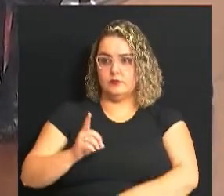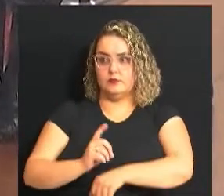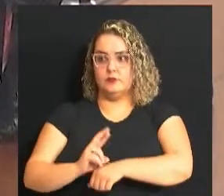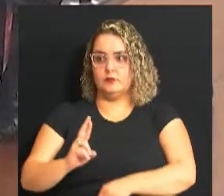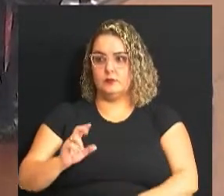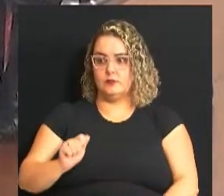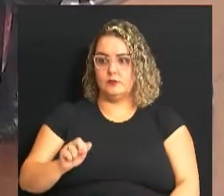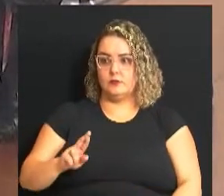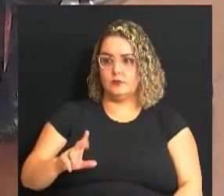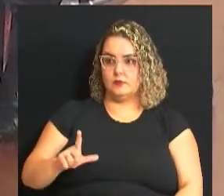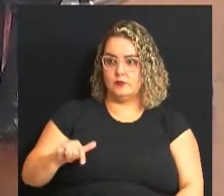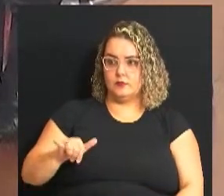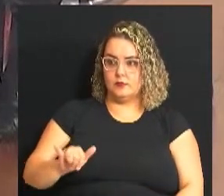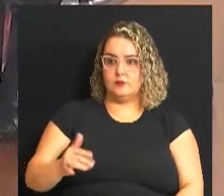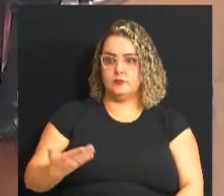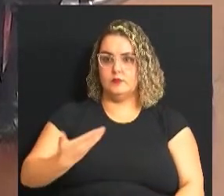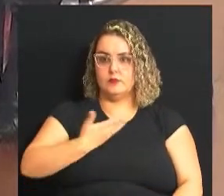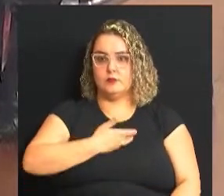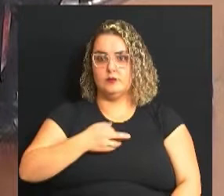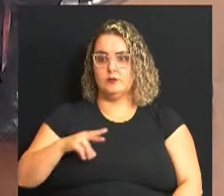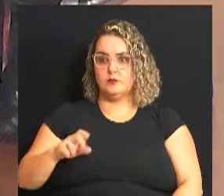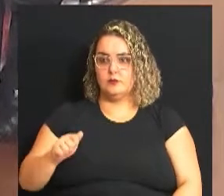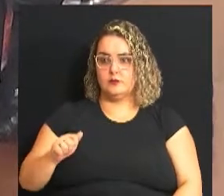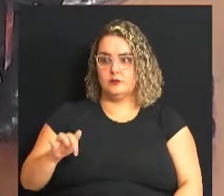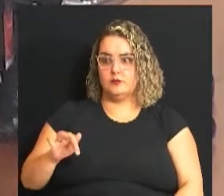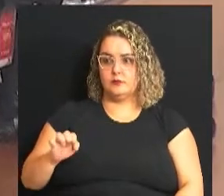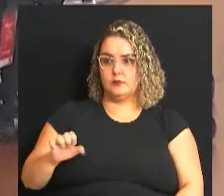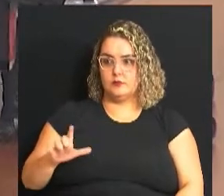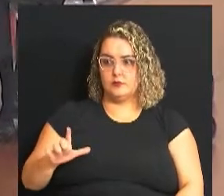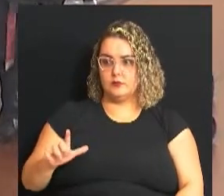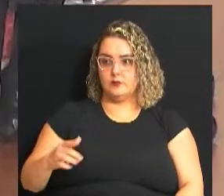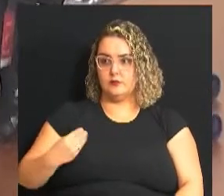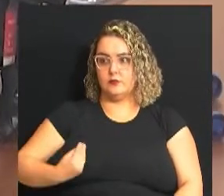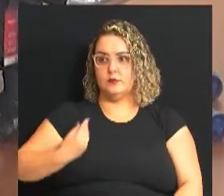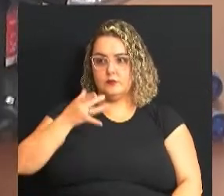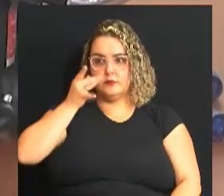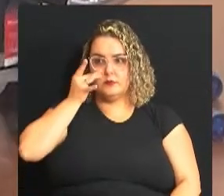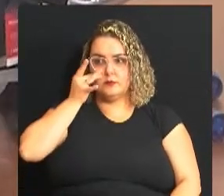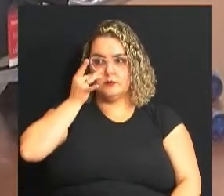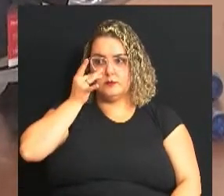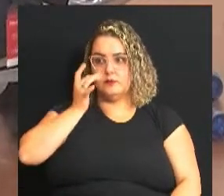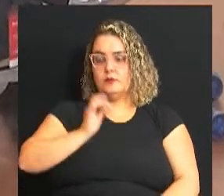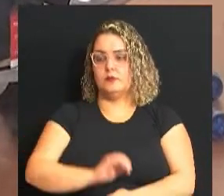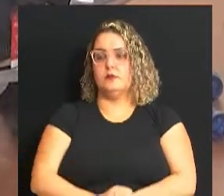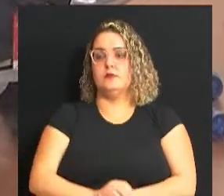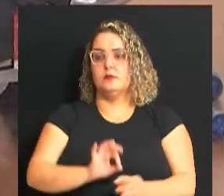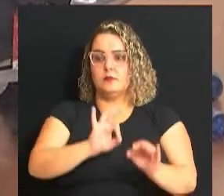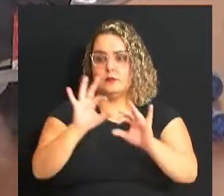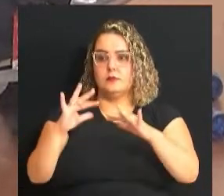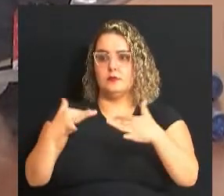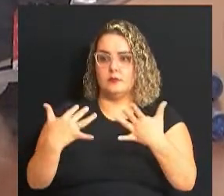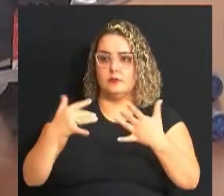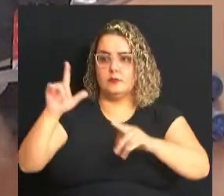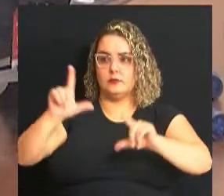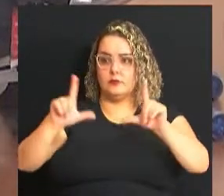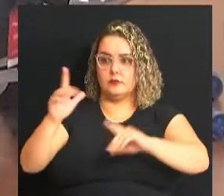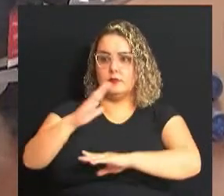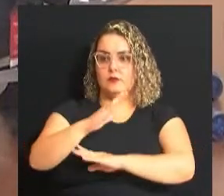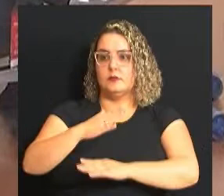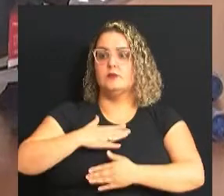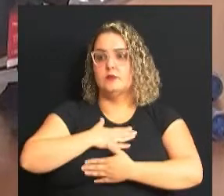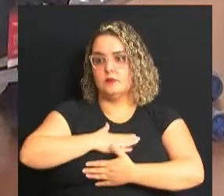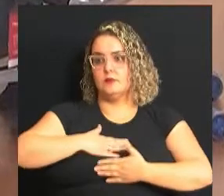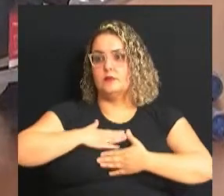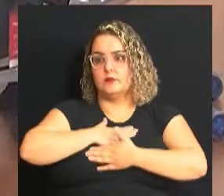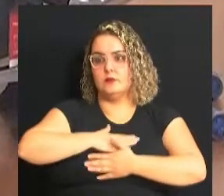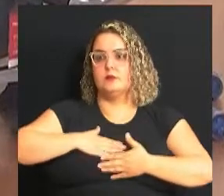meu colega Rafael, o público presente aqui, quem nos assiste pela TV Câmara, é uma satisfação estar